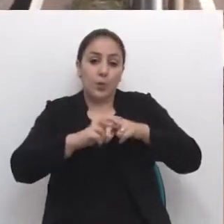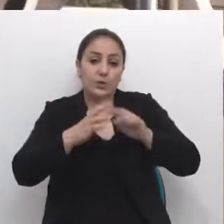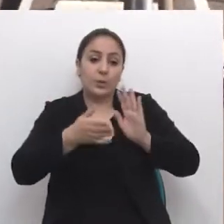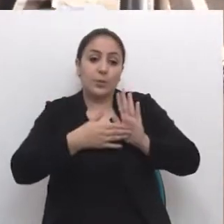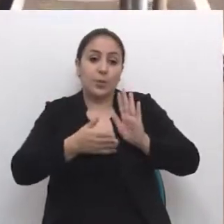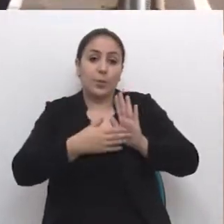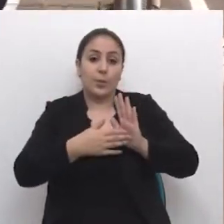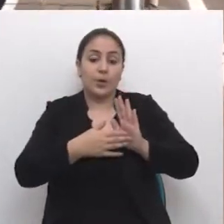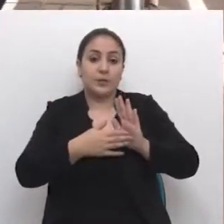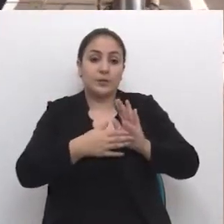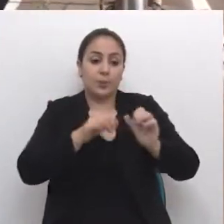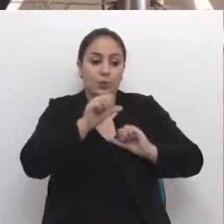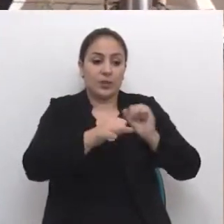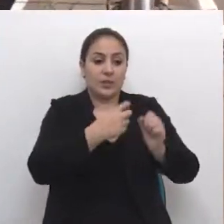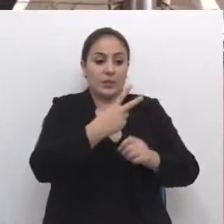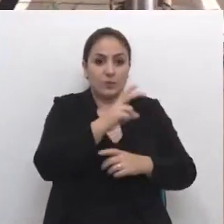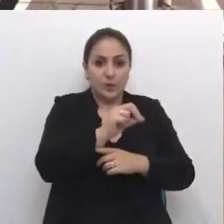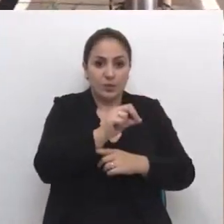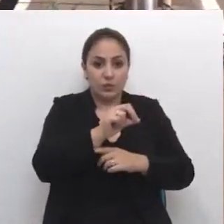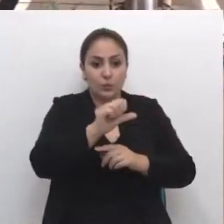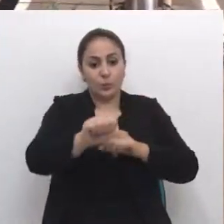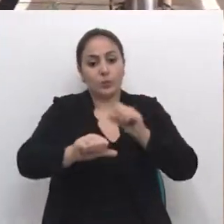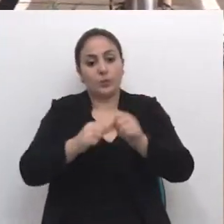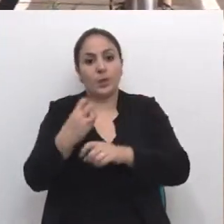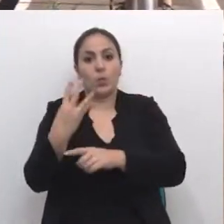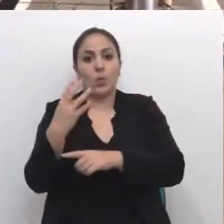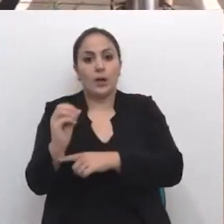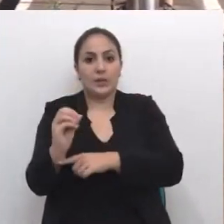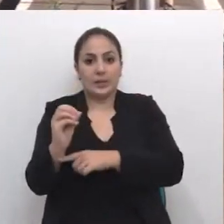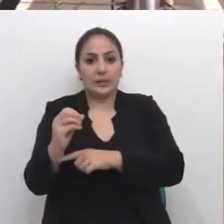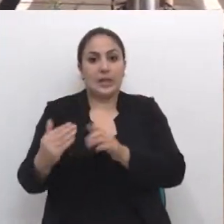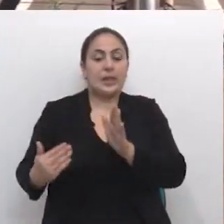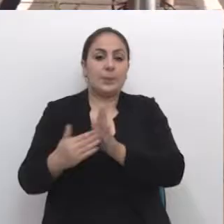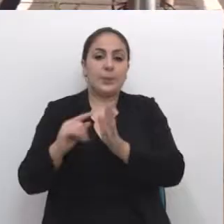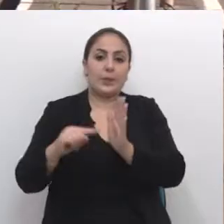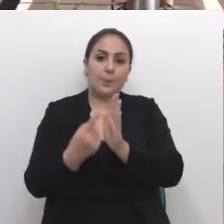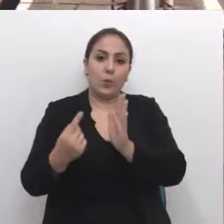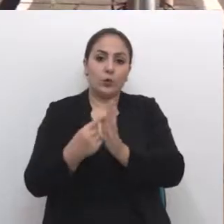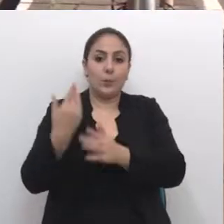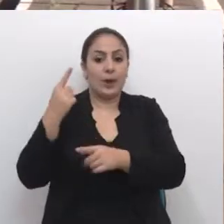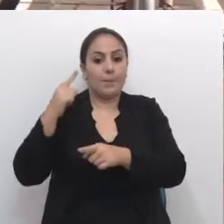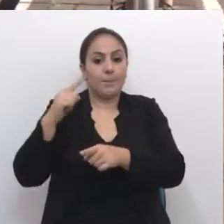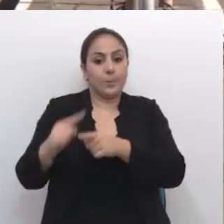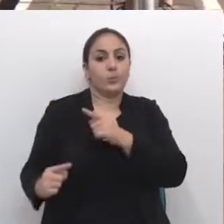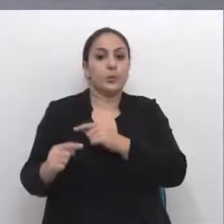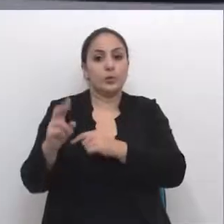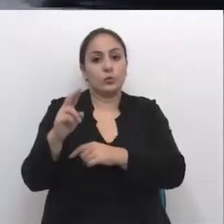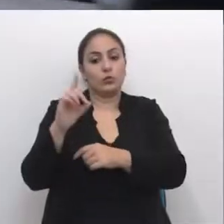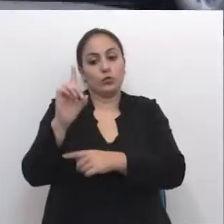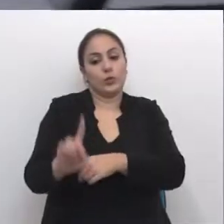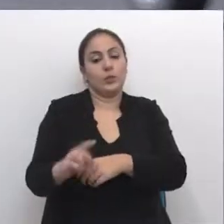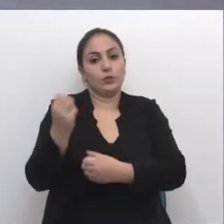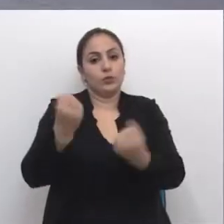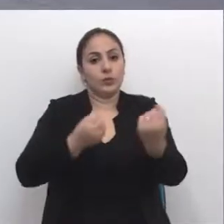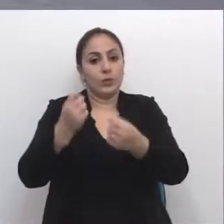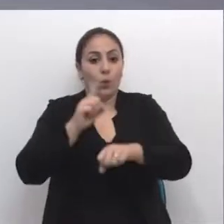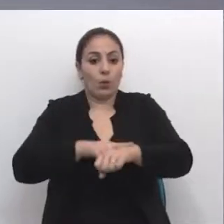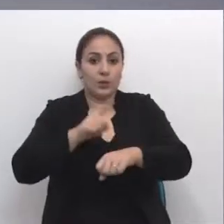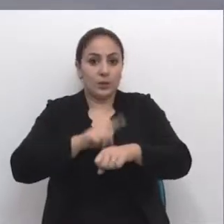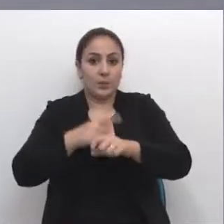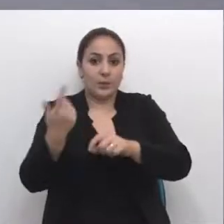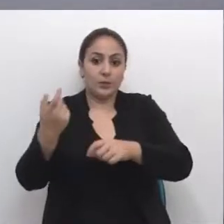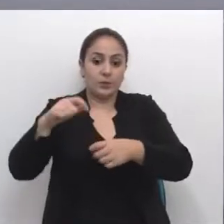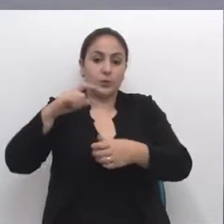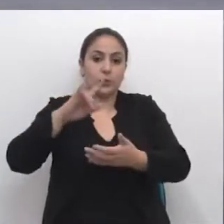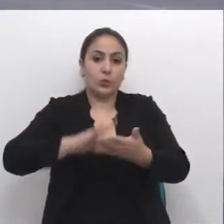é passar de 20 para 40 o limite de pontos para a suspensão do direito de dirigir. O tempo da renovação